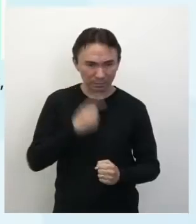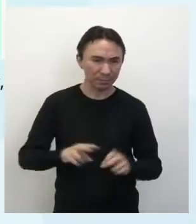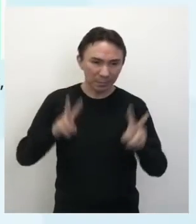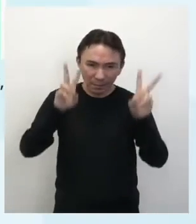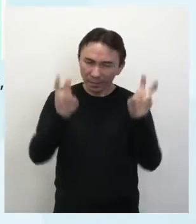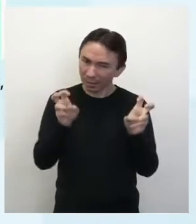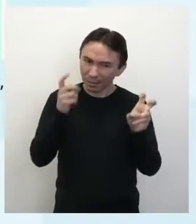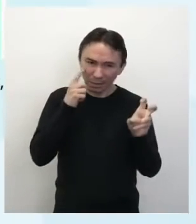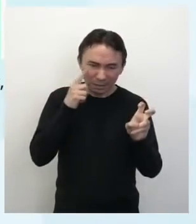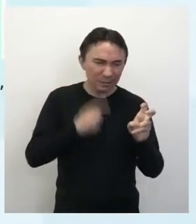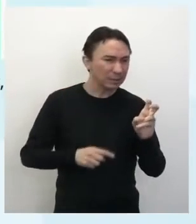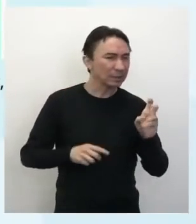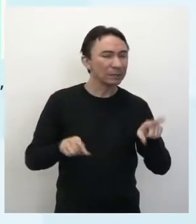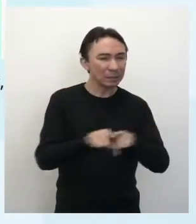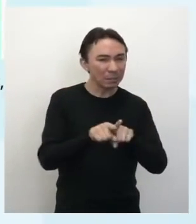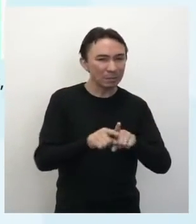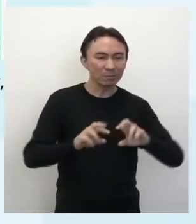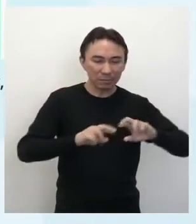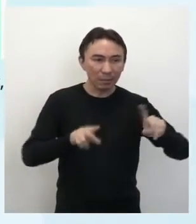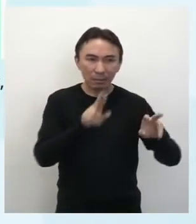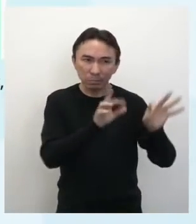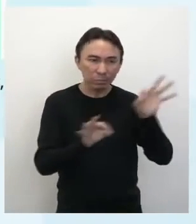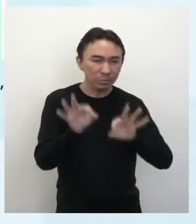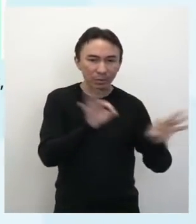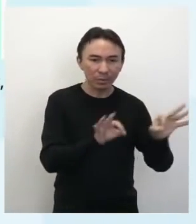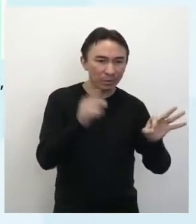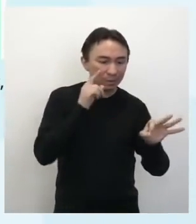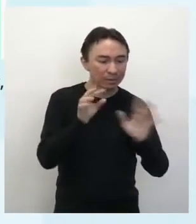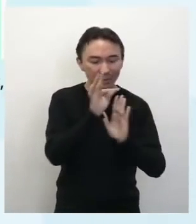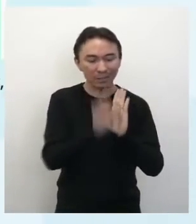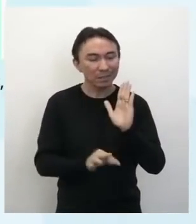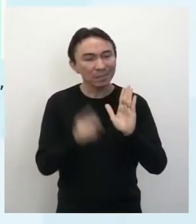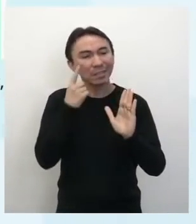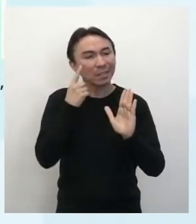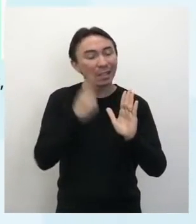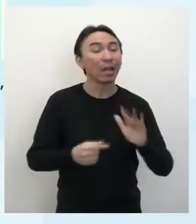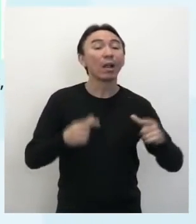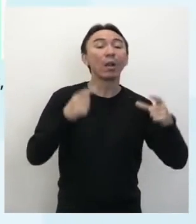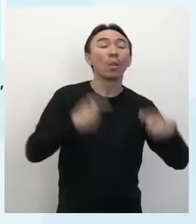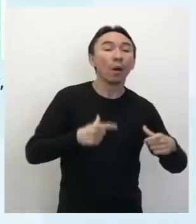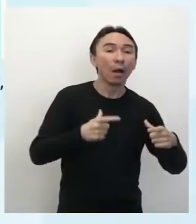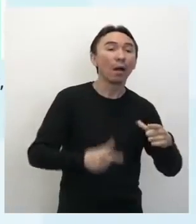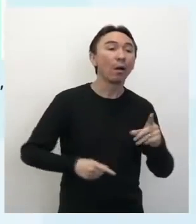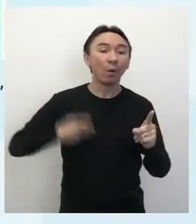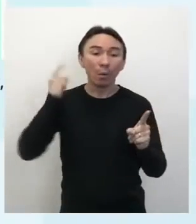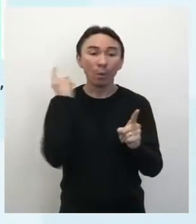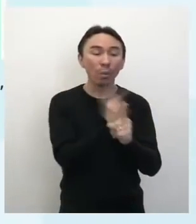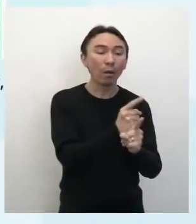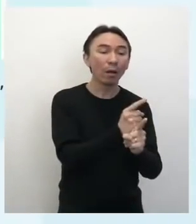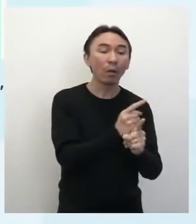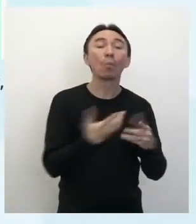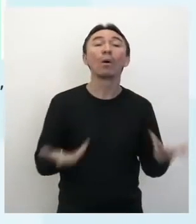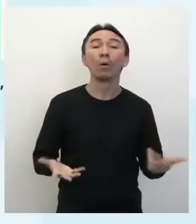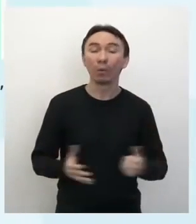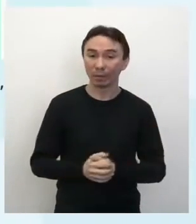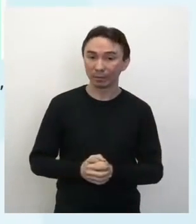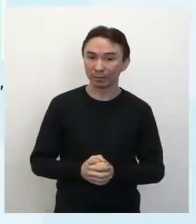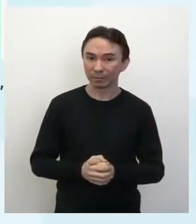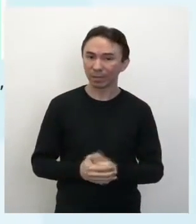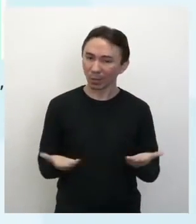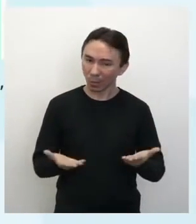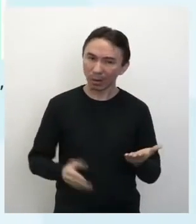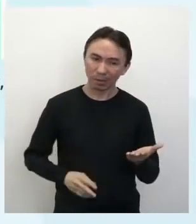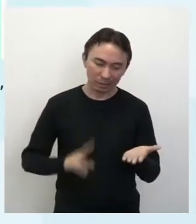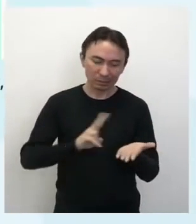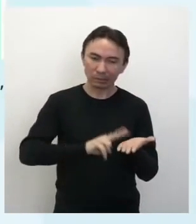no layout e outra informação do texto, onde você acha que ele pode ser encontrado? O texto, né? Yes. Yeah. A gente não vai traduzir agora,